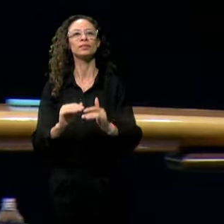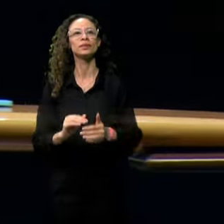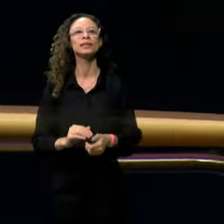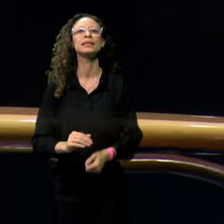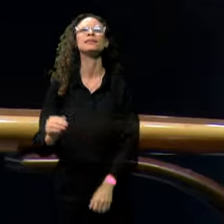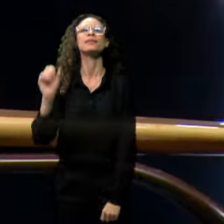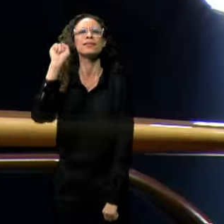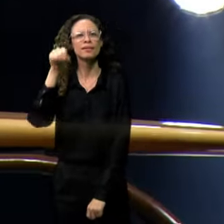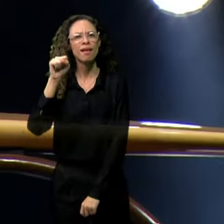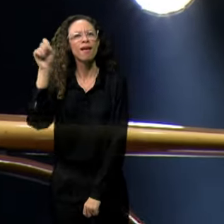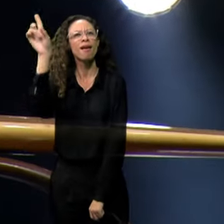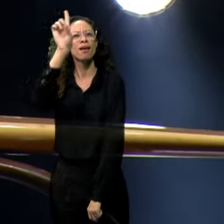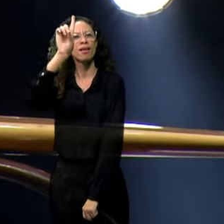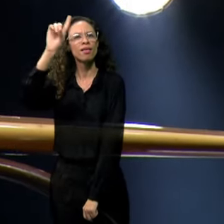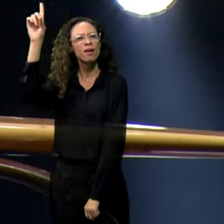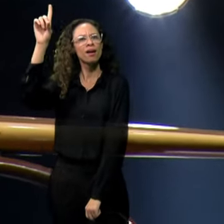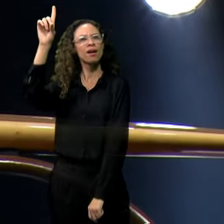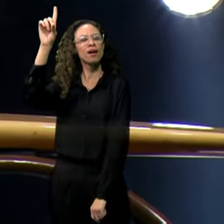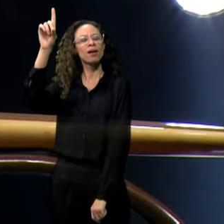eh sim meu Deus